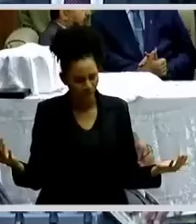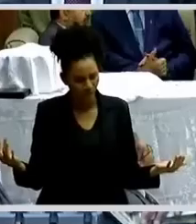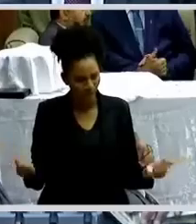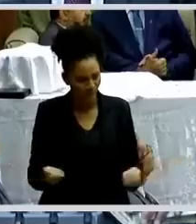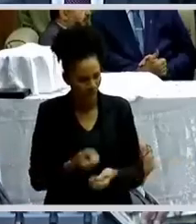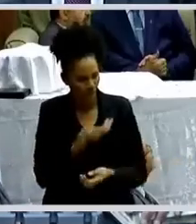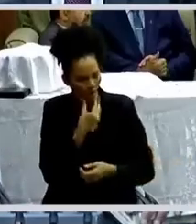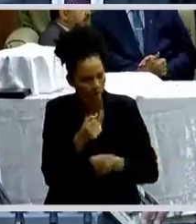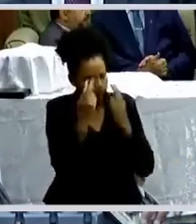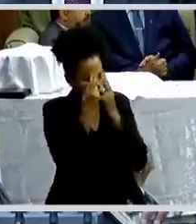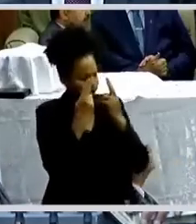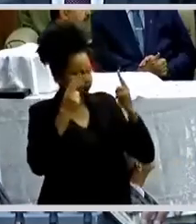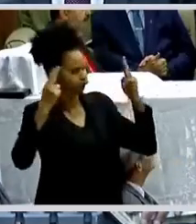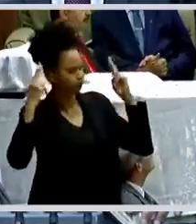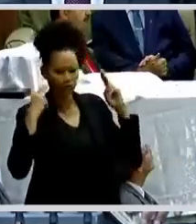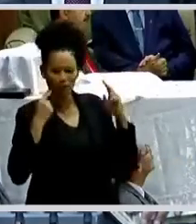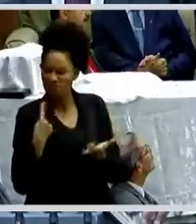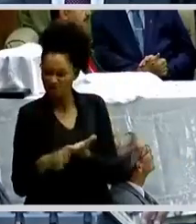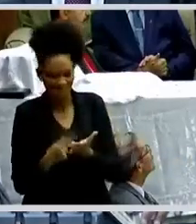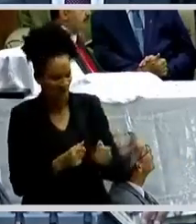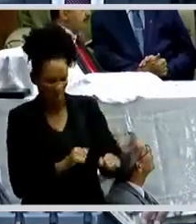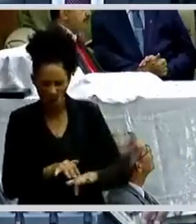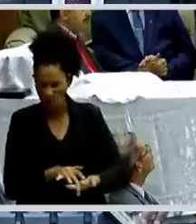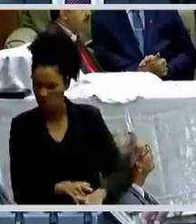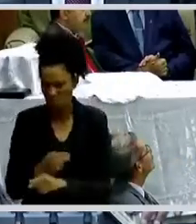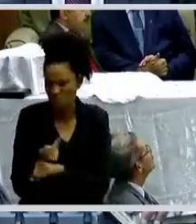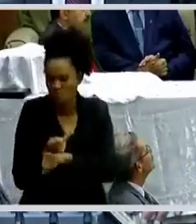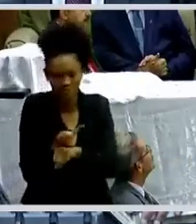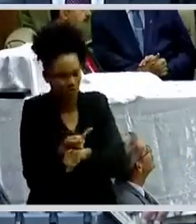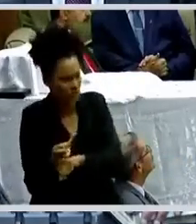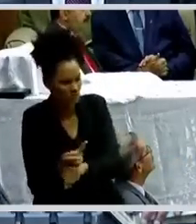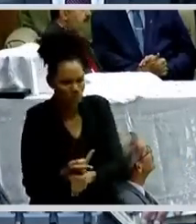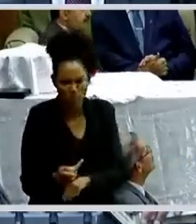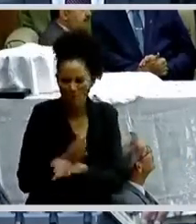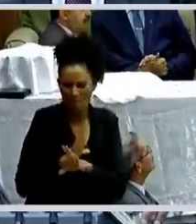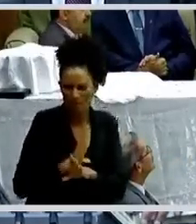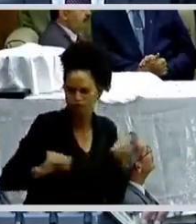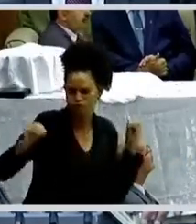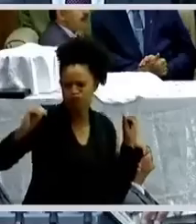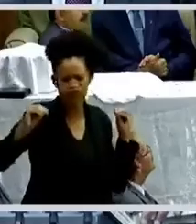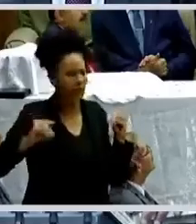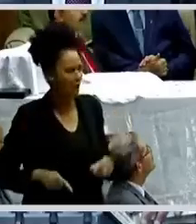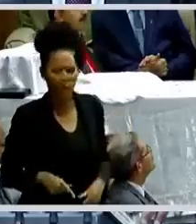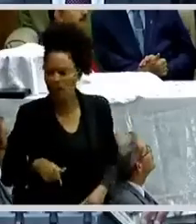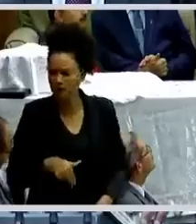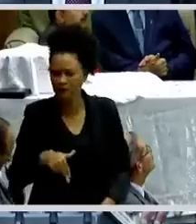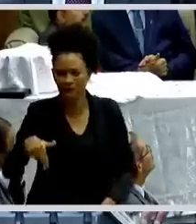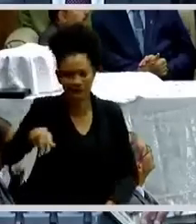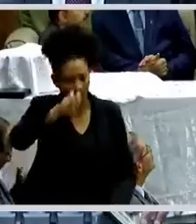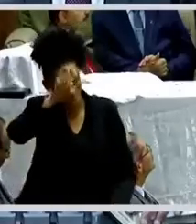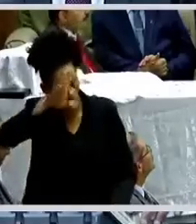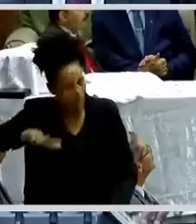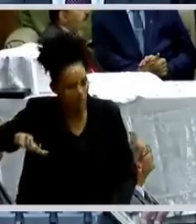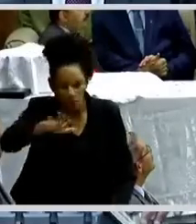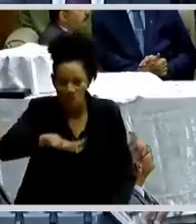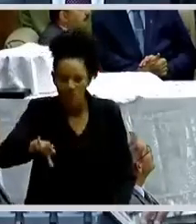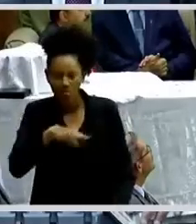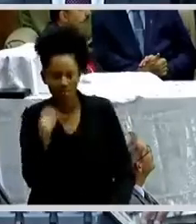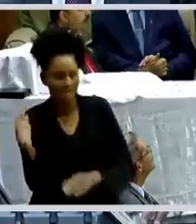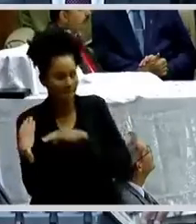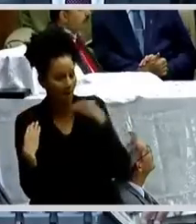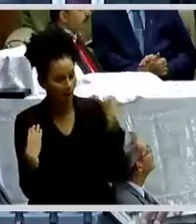Herodes desencadeia uma perseguição para matá-lo. Foge para o Egito. Depois, Herodes morre, eles